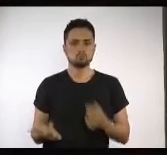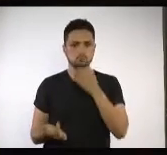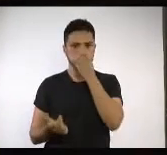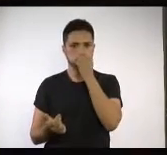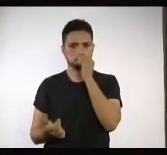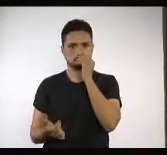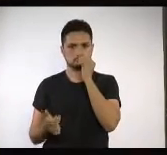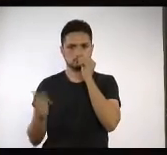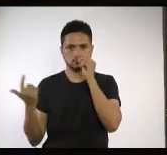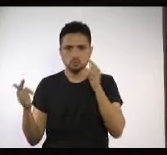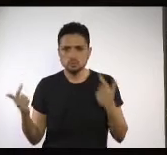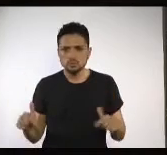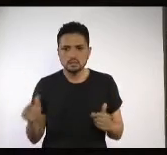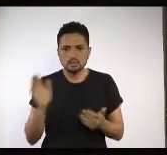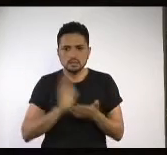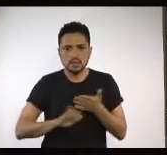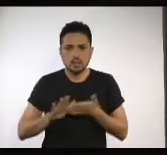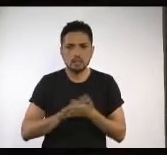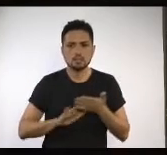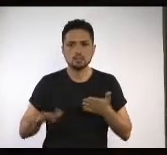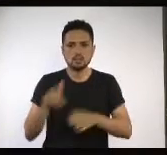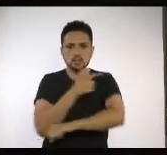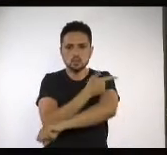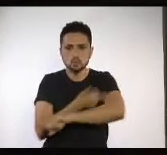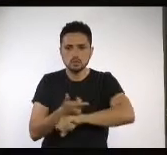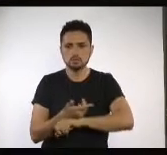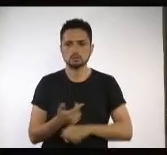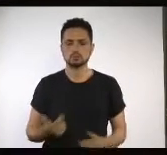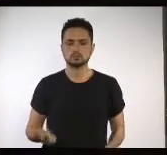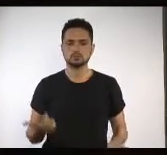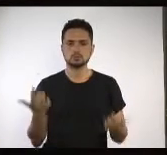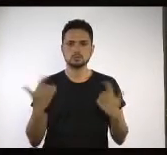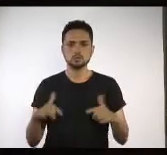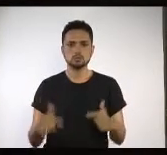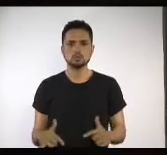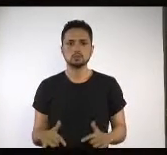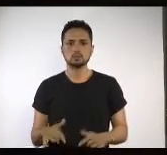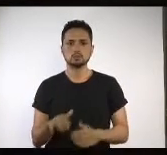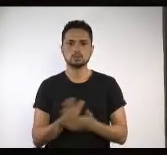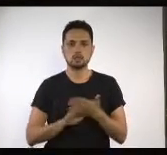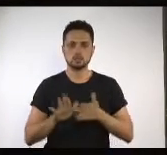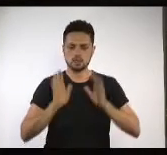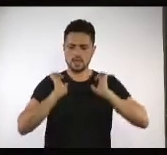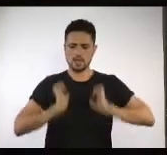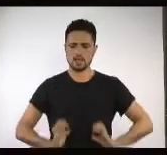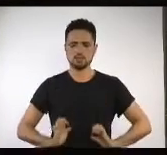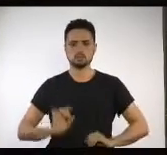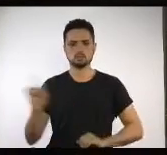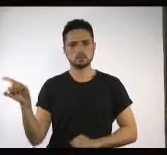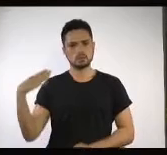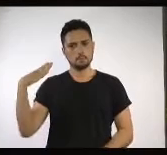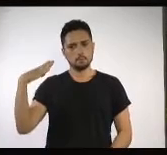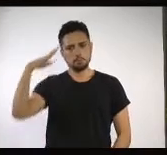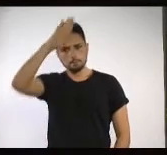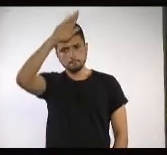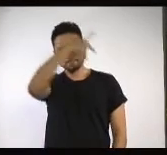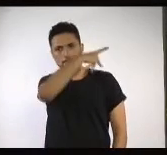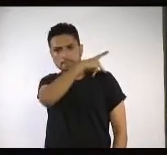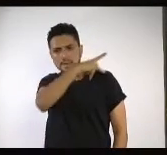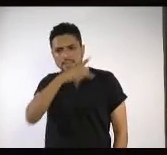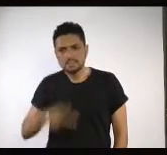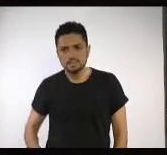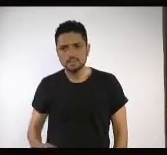do menor resquício de compromisso, inclusive com a liturgia de seu cargo, com o decoro, que não